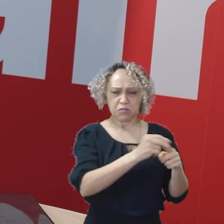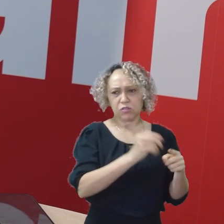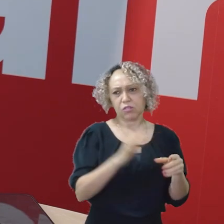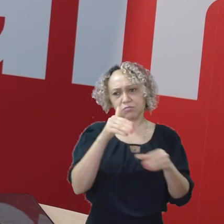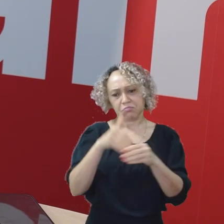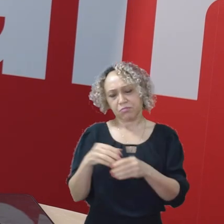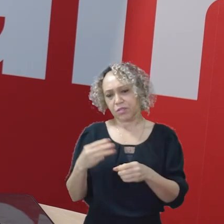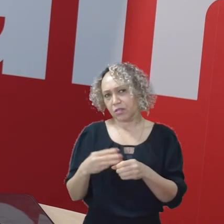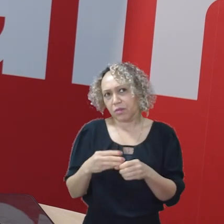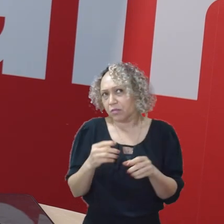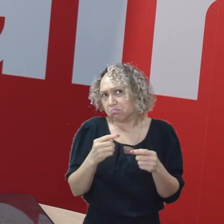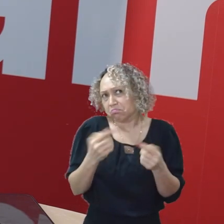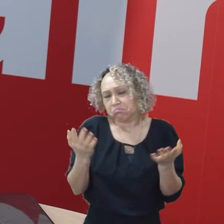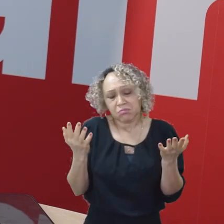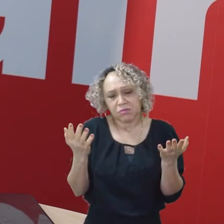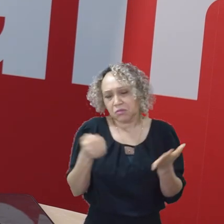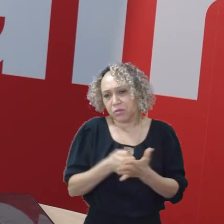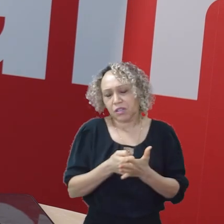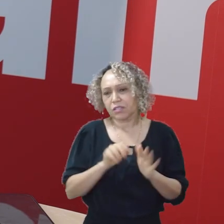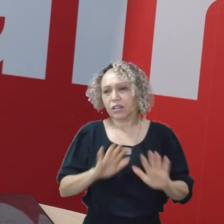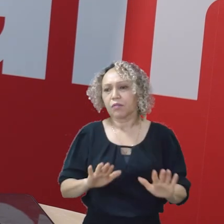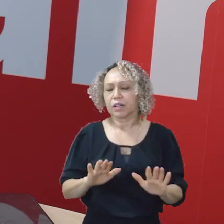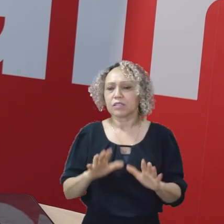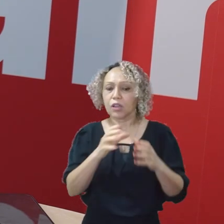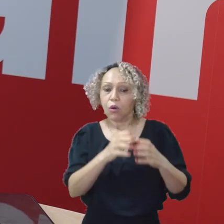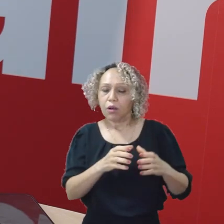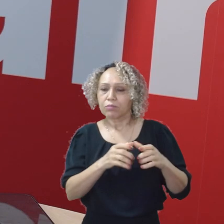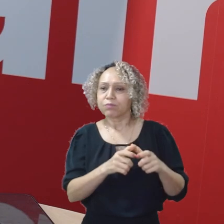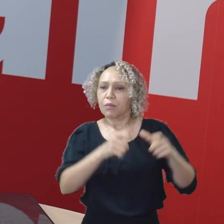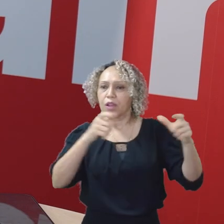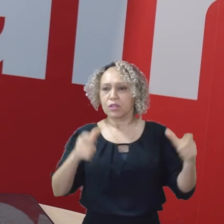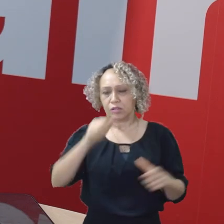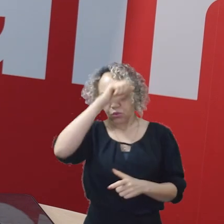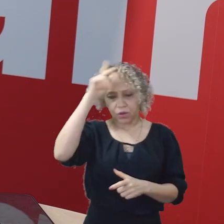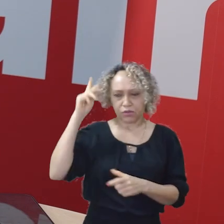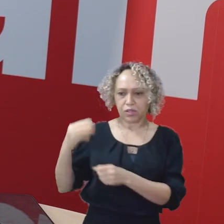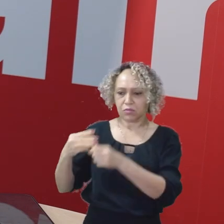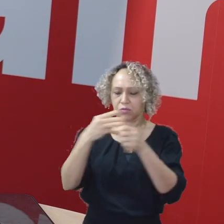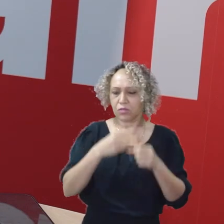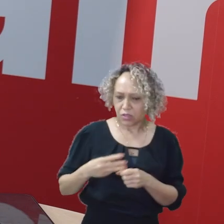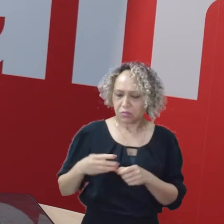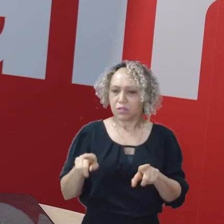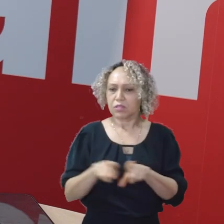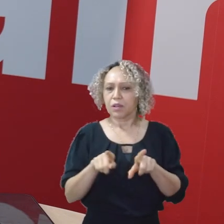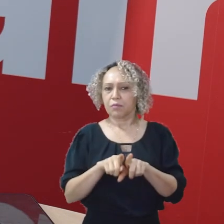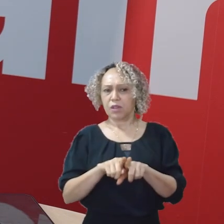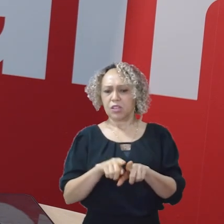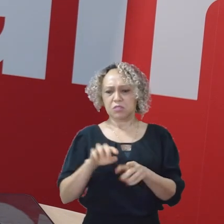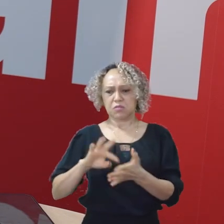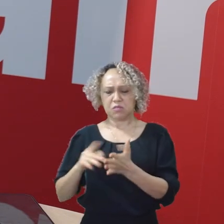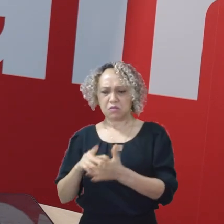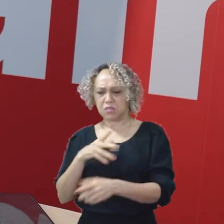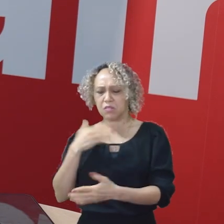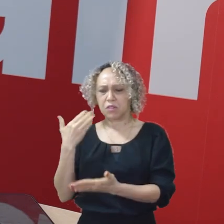ter vitórias nas eleições municipais. Assim como você ter a maioria dos prefeitos nos municípios não significa